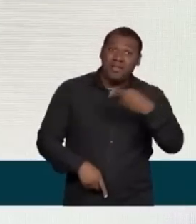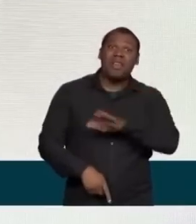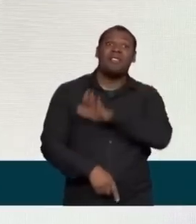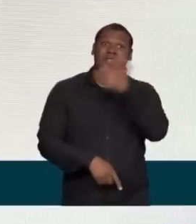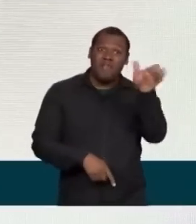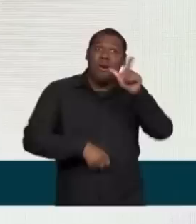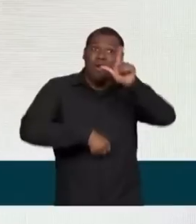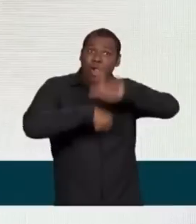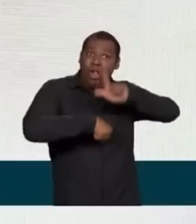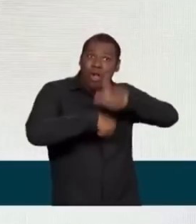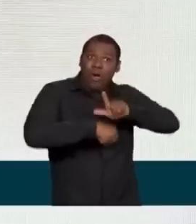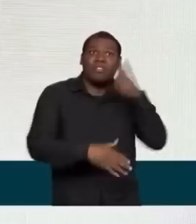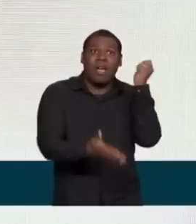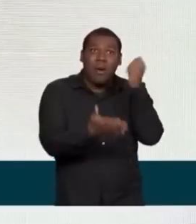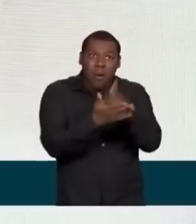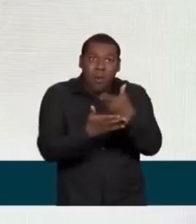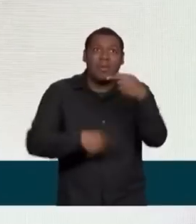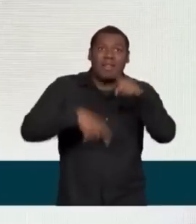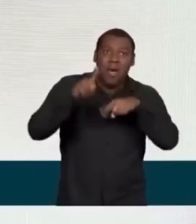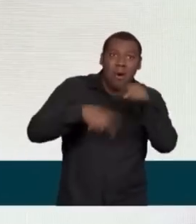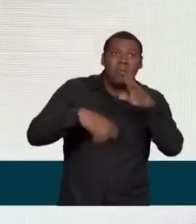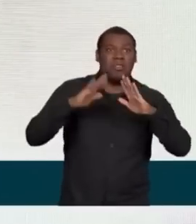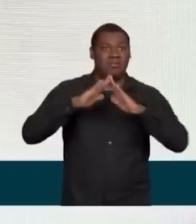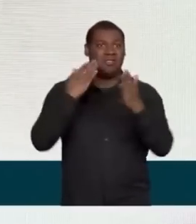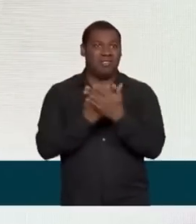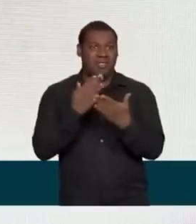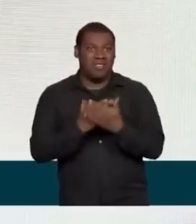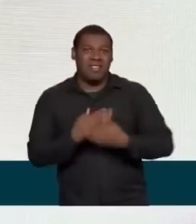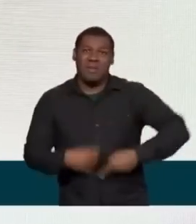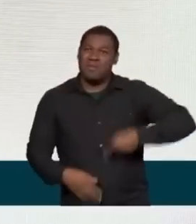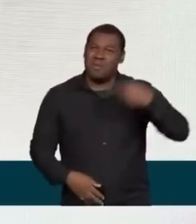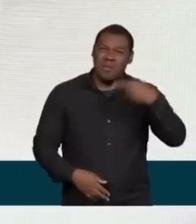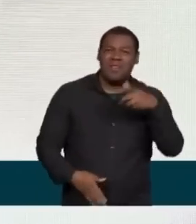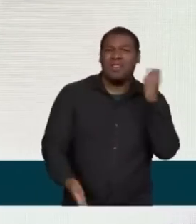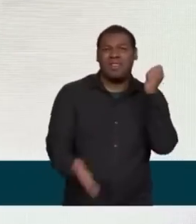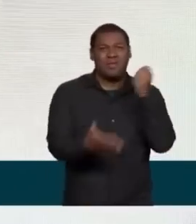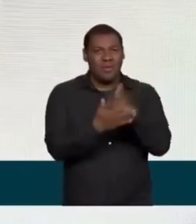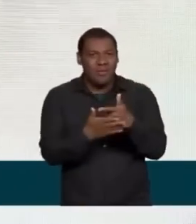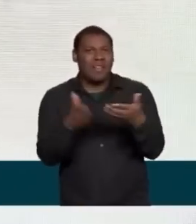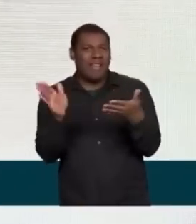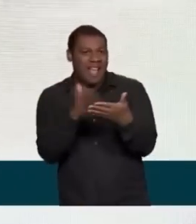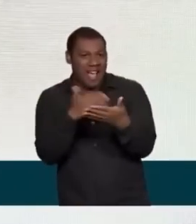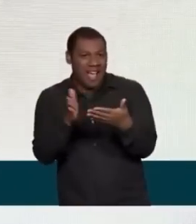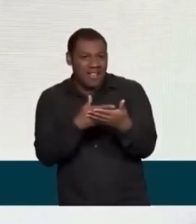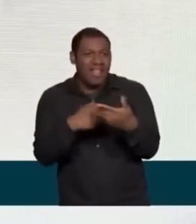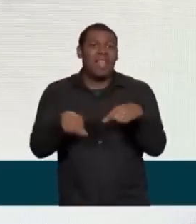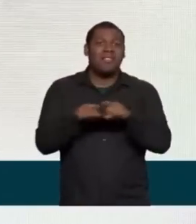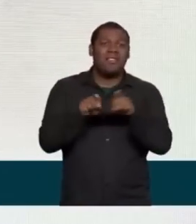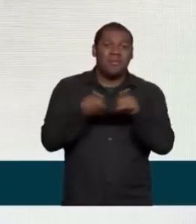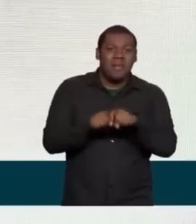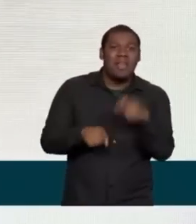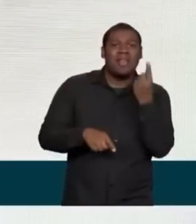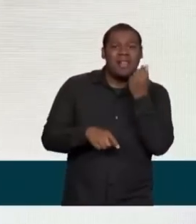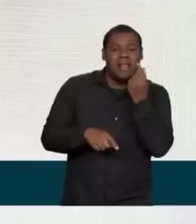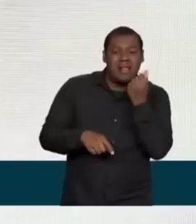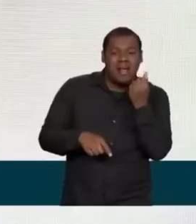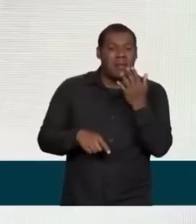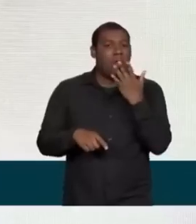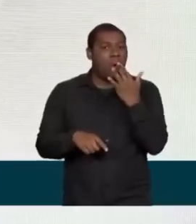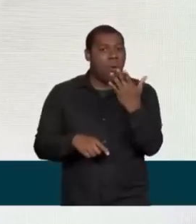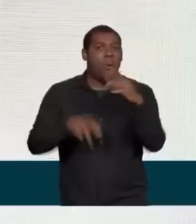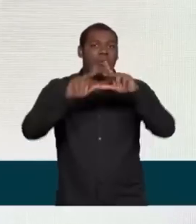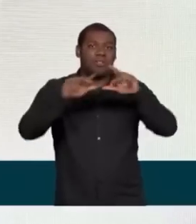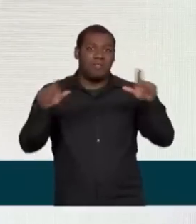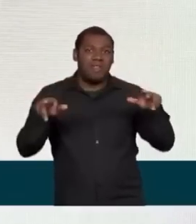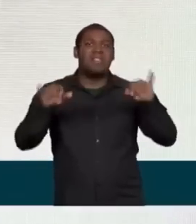material escolar. Pela primeira vez, podíamos comprar cadernos de capa dura e lápis de cor. E digo com